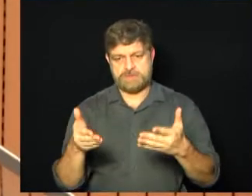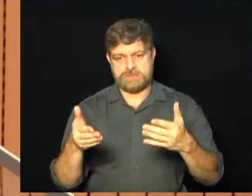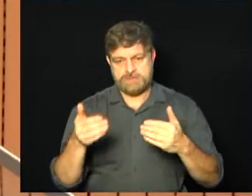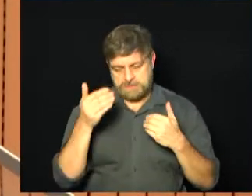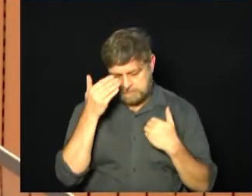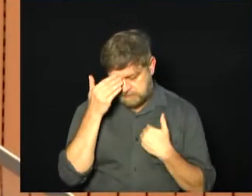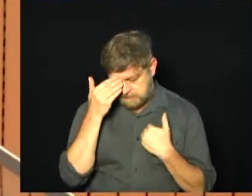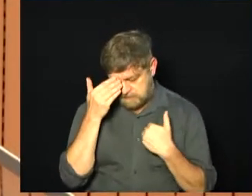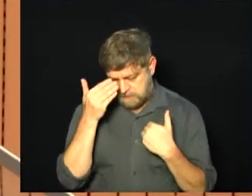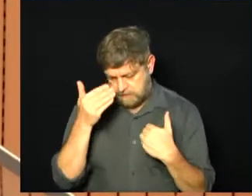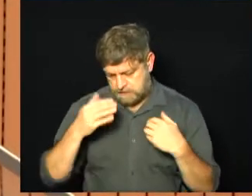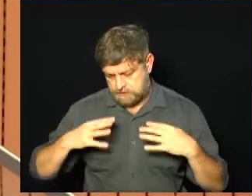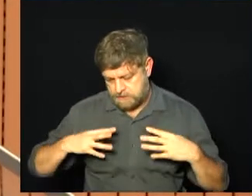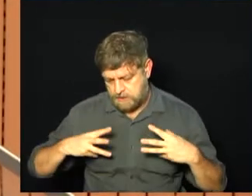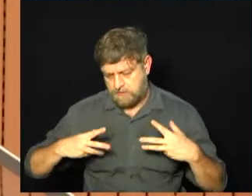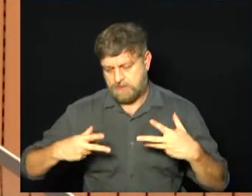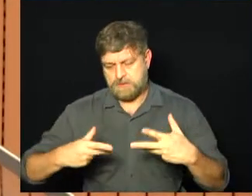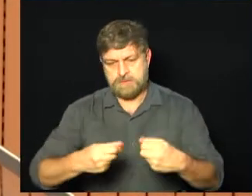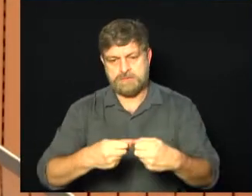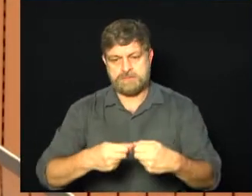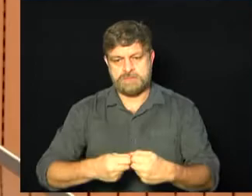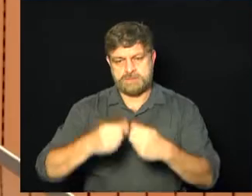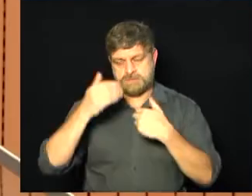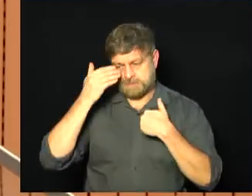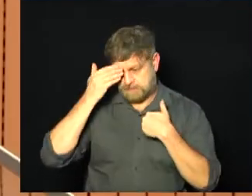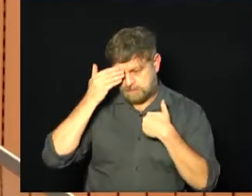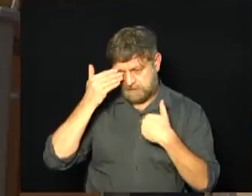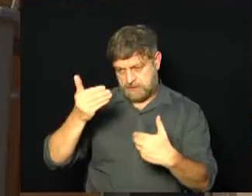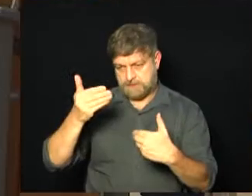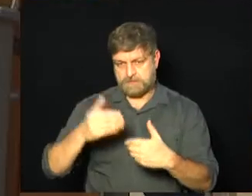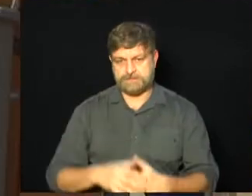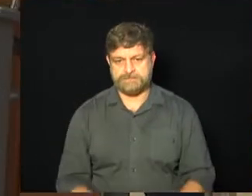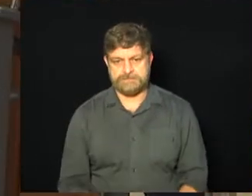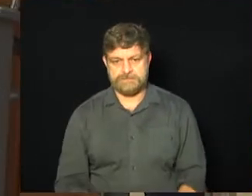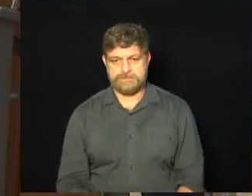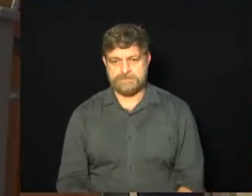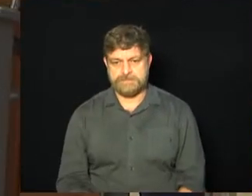gratidão a todos. Obrigado.